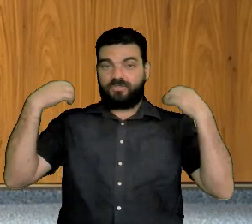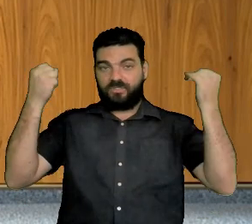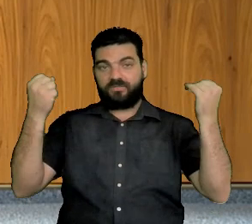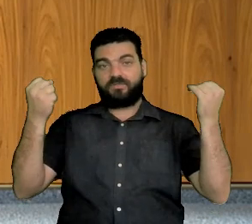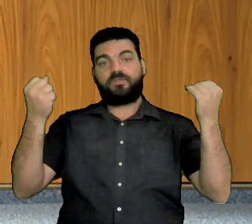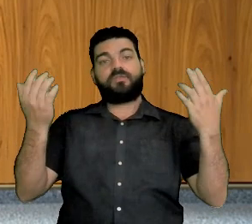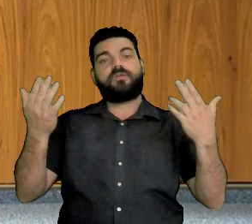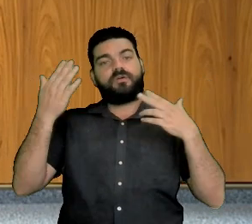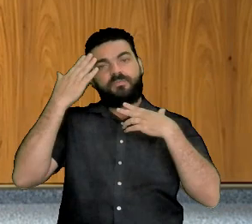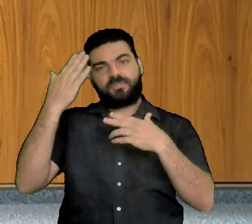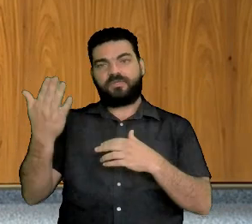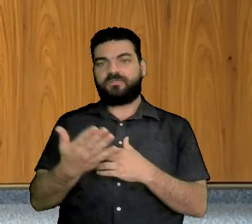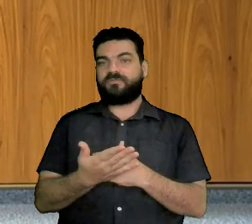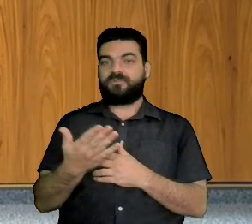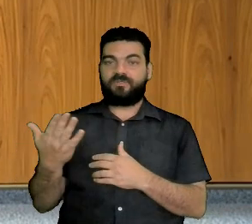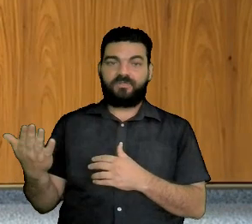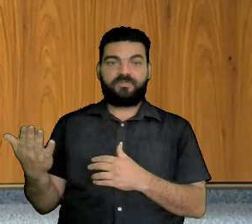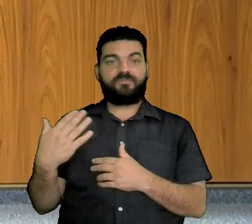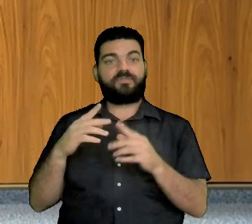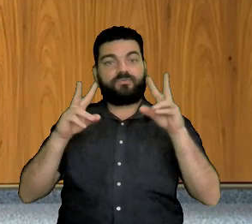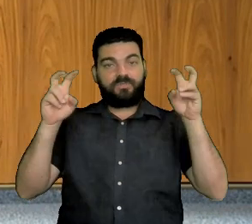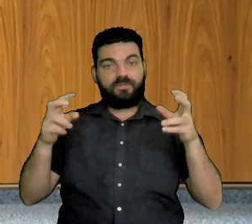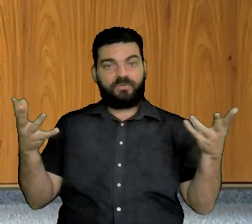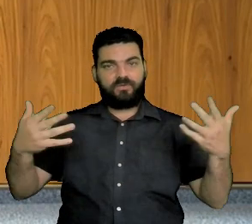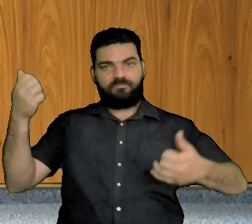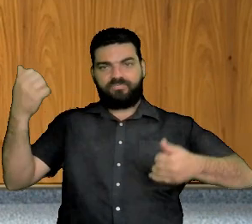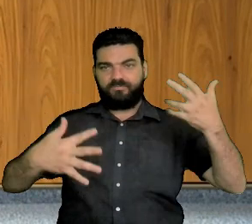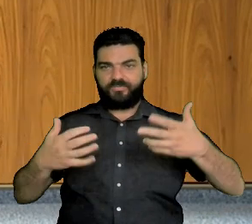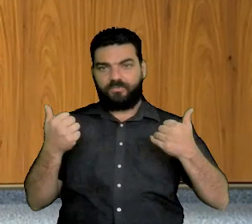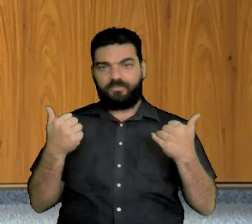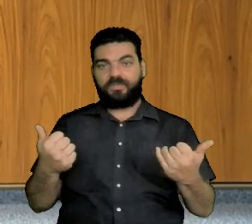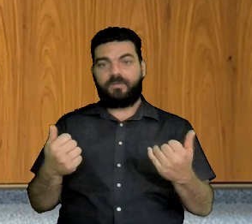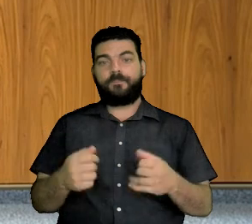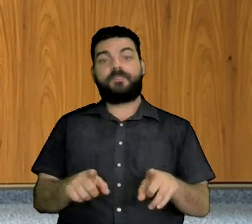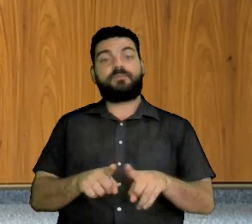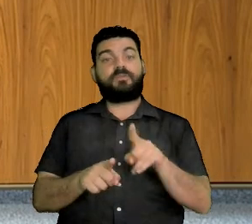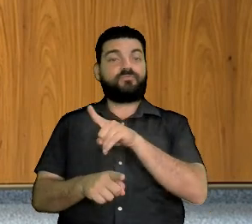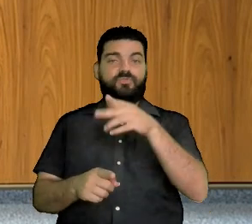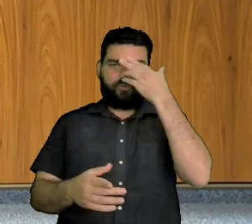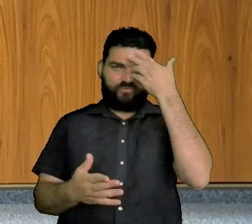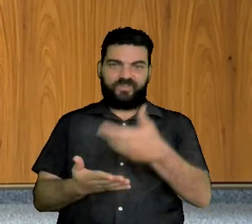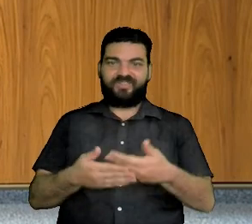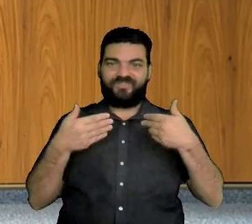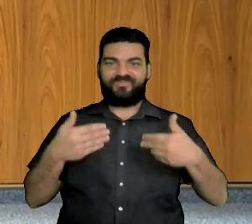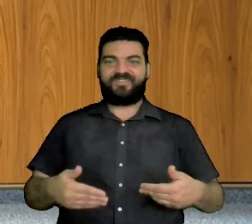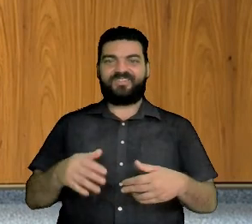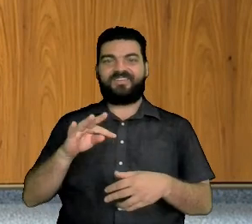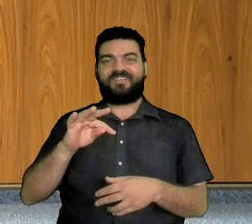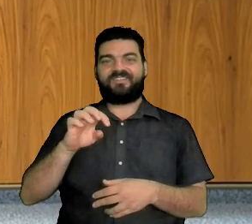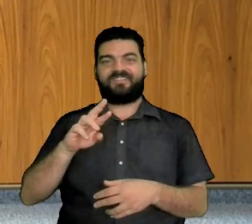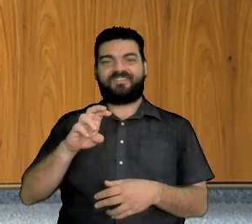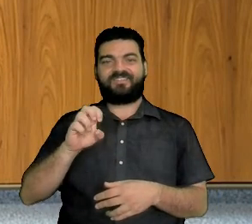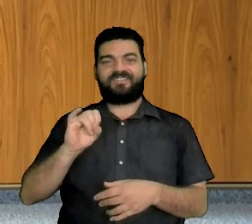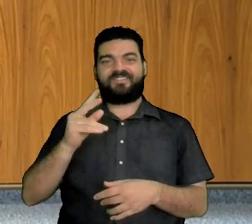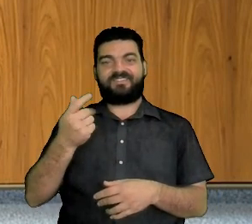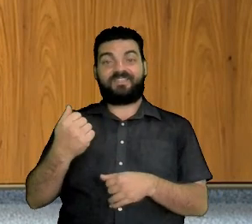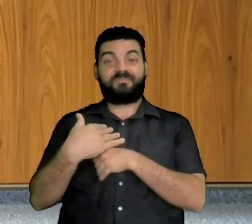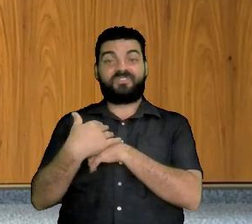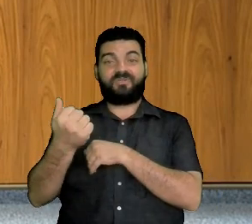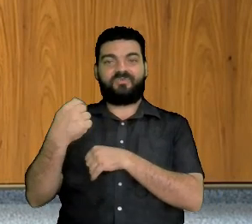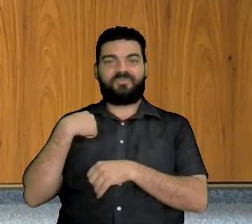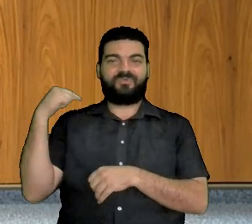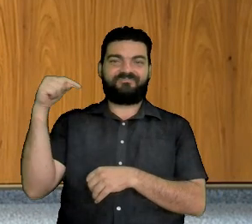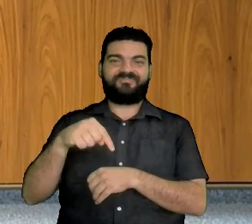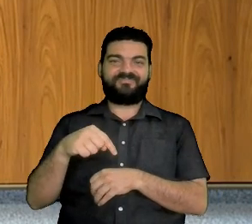José Nardelli, que a preside, a honra que é para nós ter esse painel aqui, e também a confiança